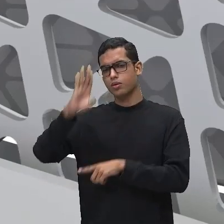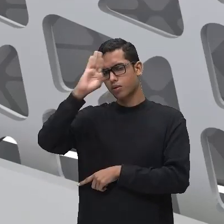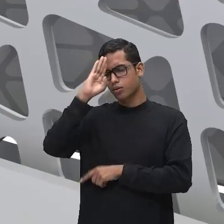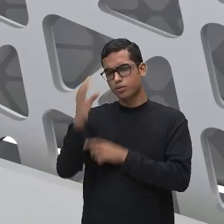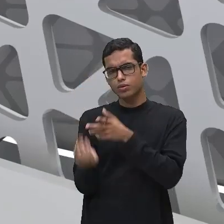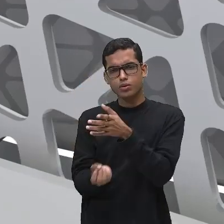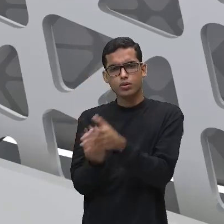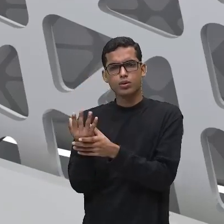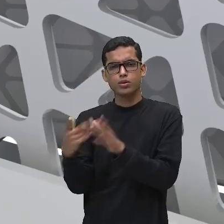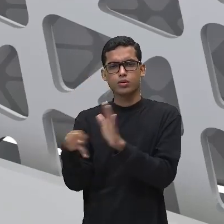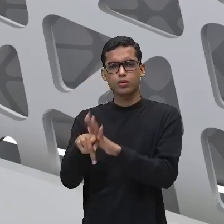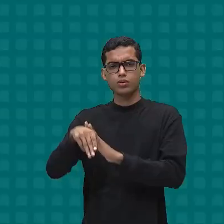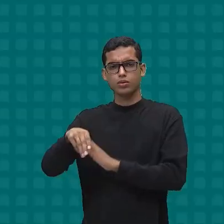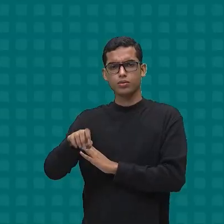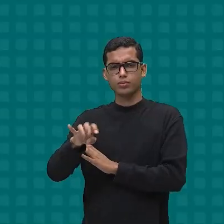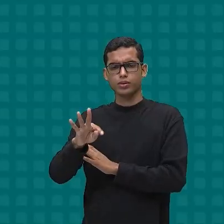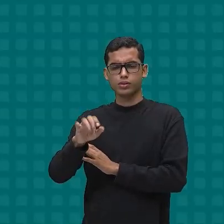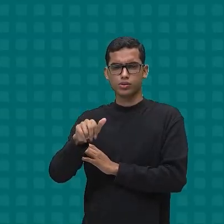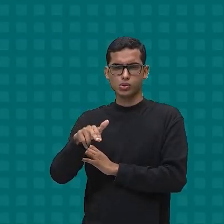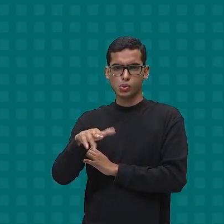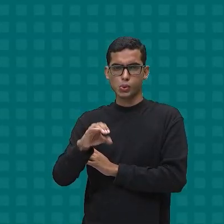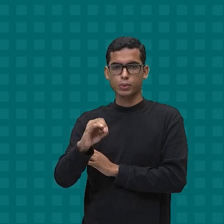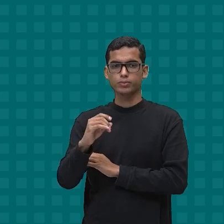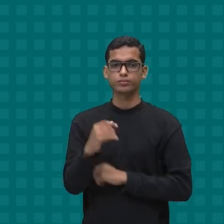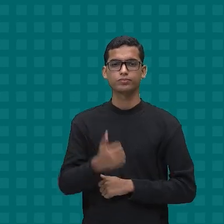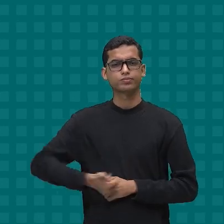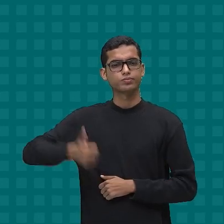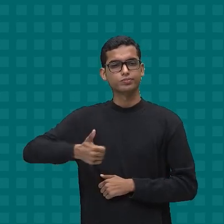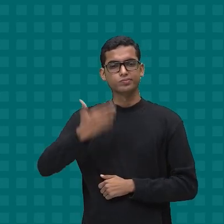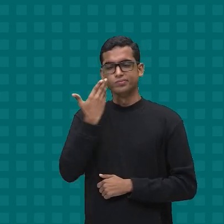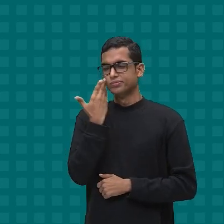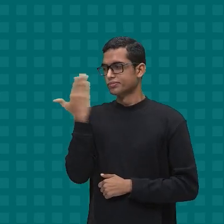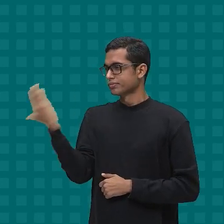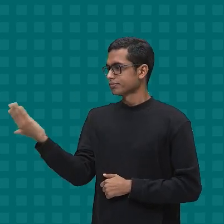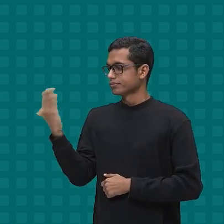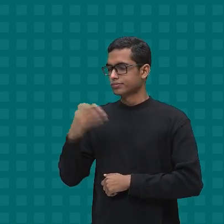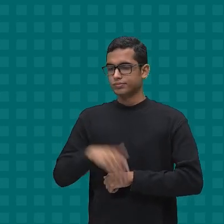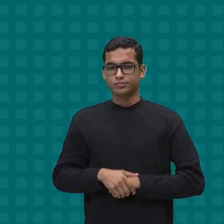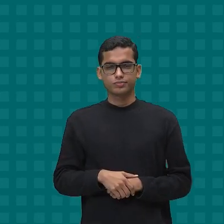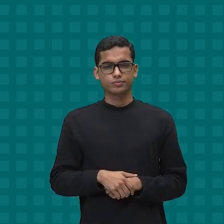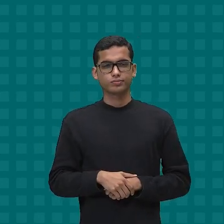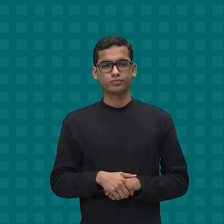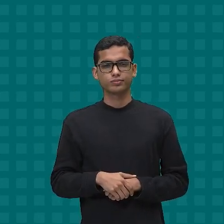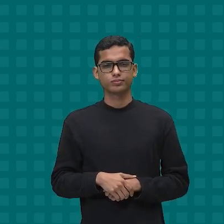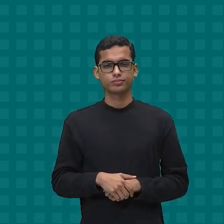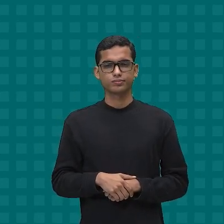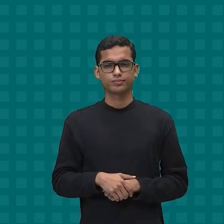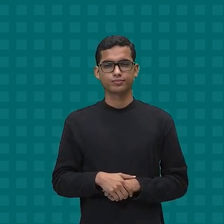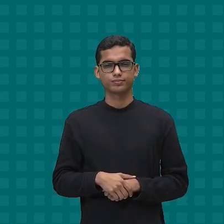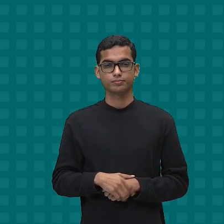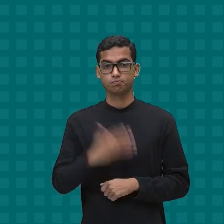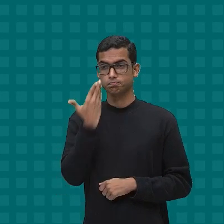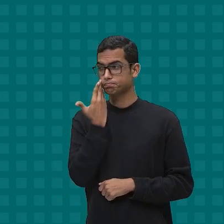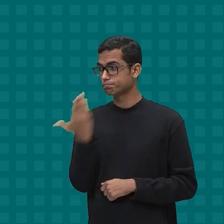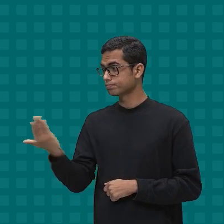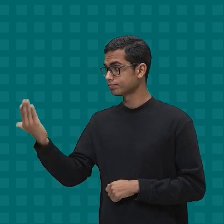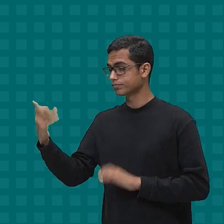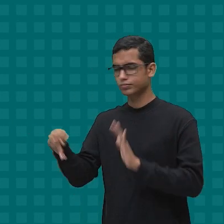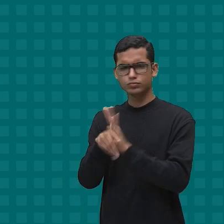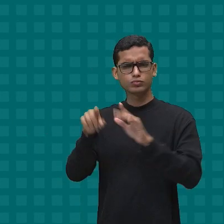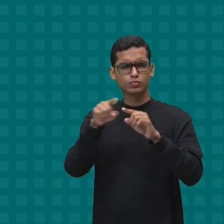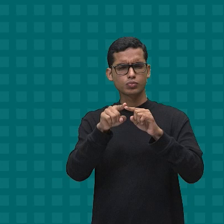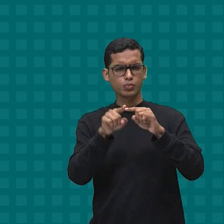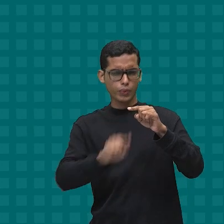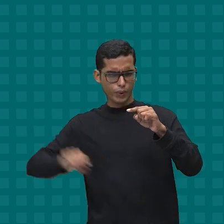do metano. Vamos lá? Primeiro, observem. Essa aí, gente, esse